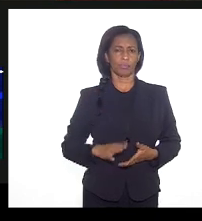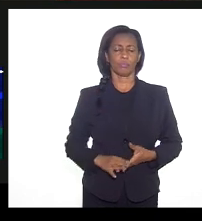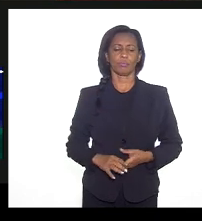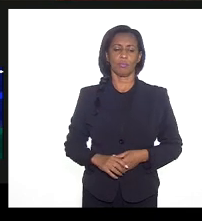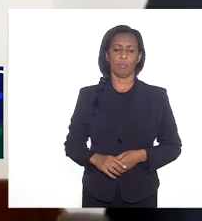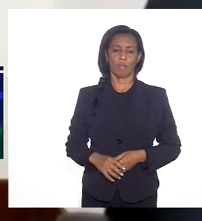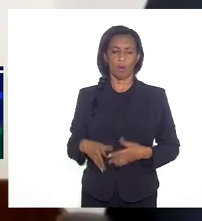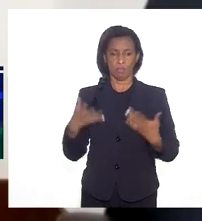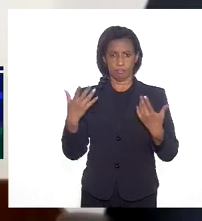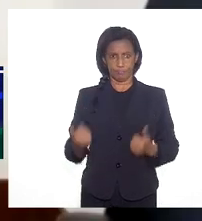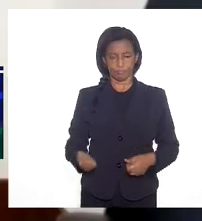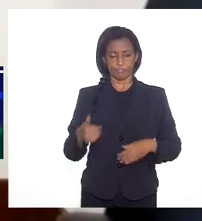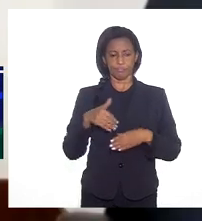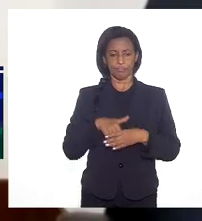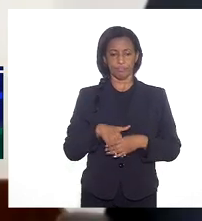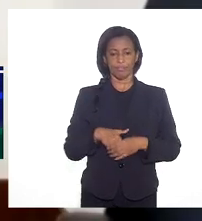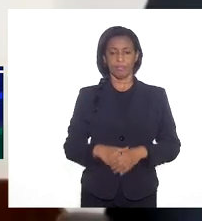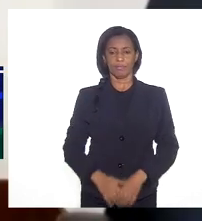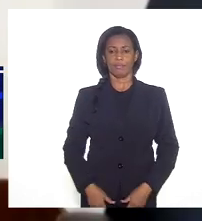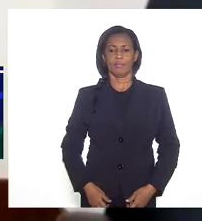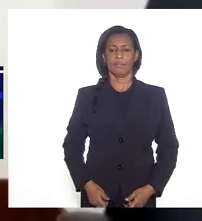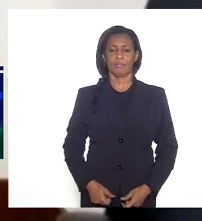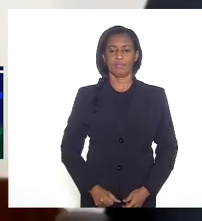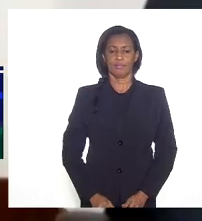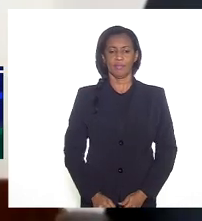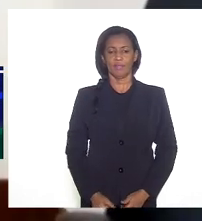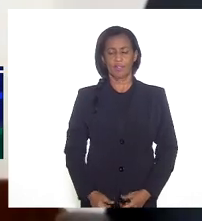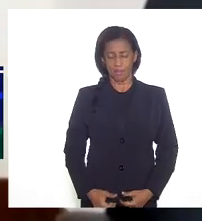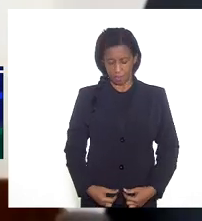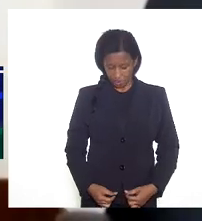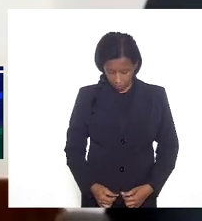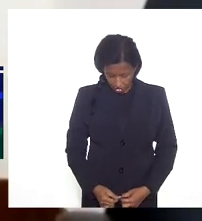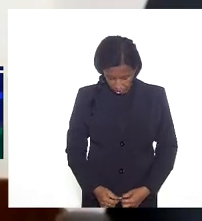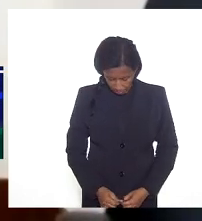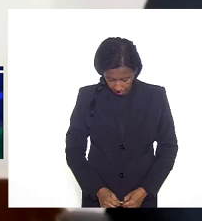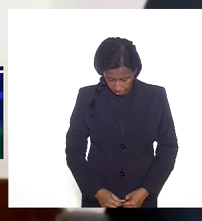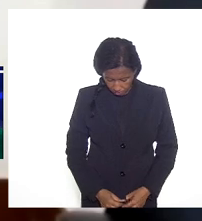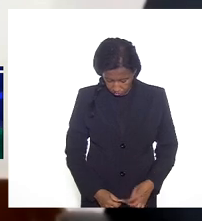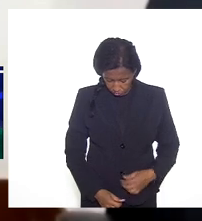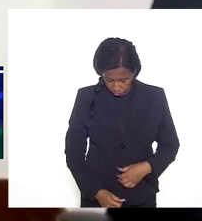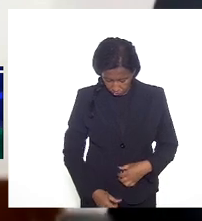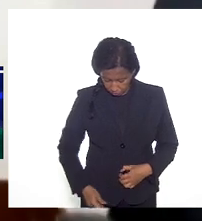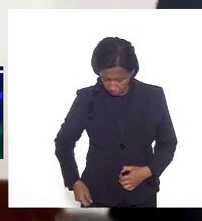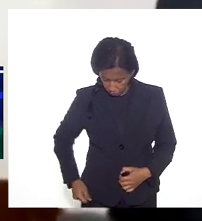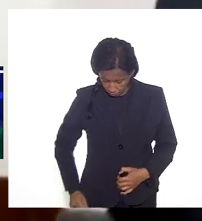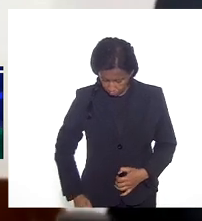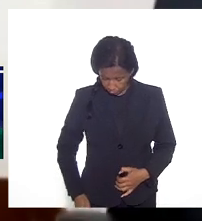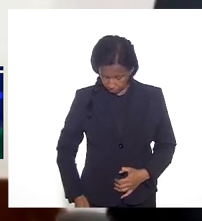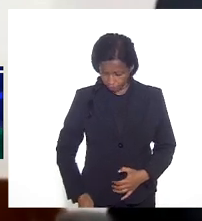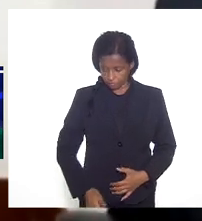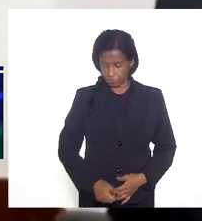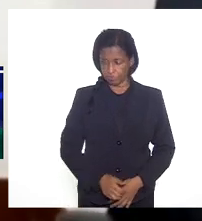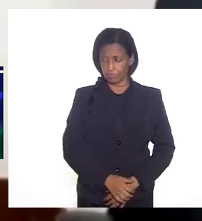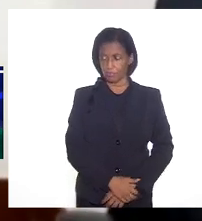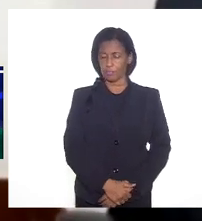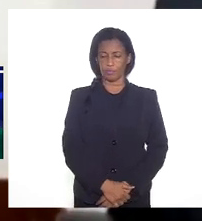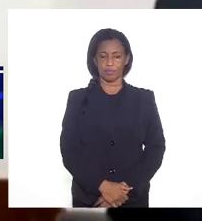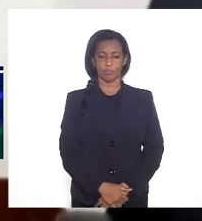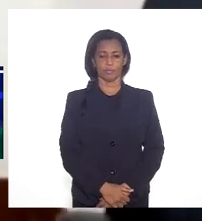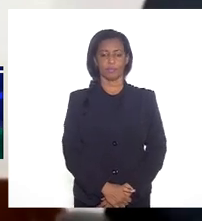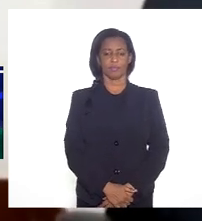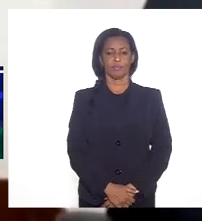aprovados então vamos votar o parecer da comissão de emendas constitucionais e vetos juntamente com a emenda